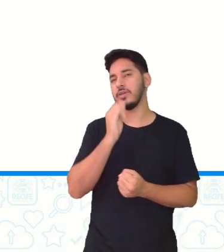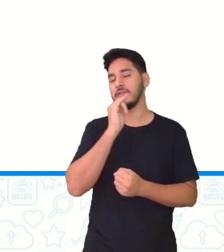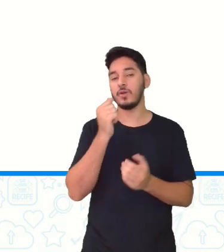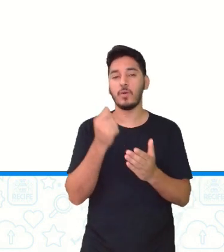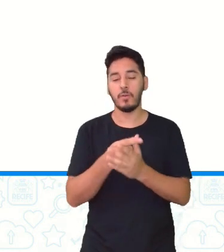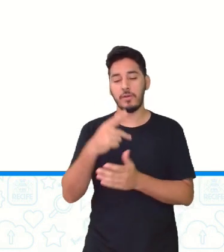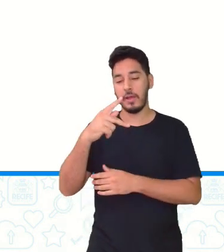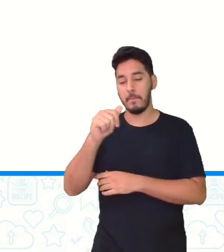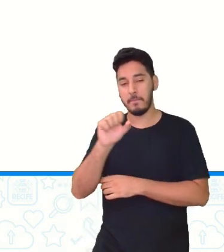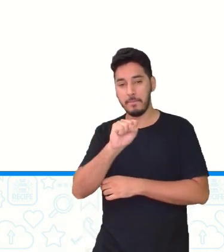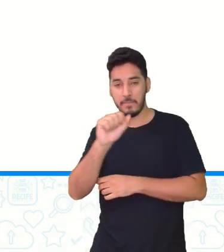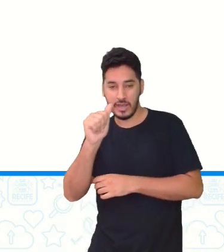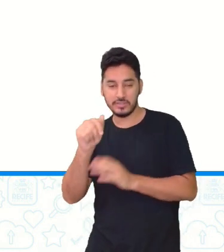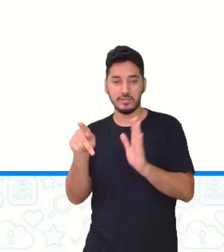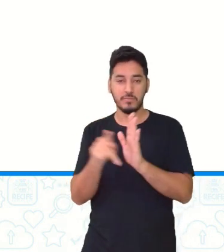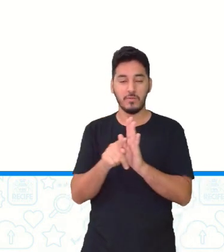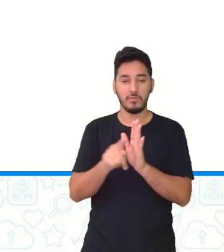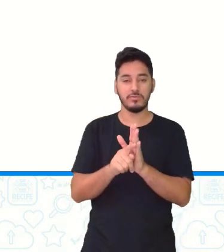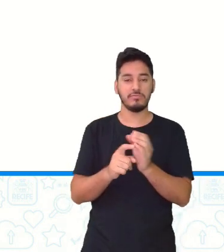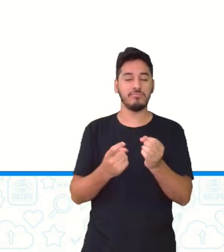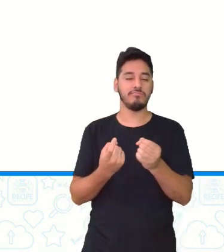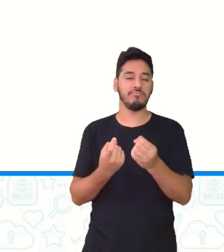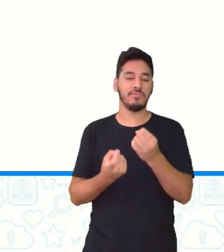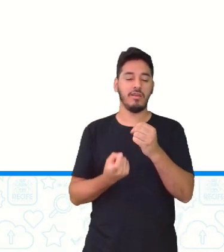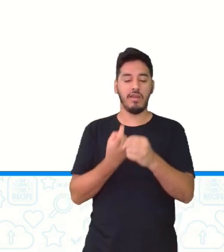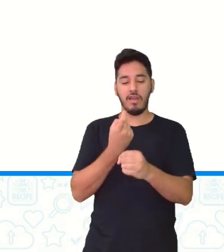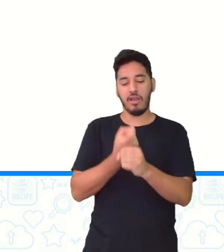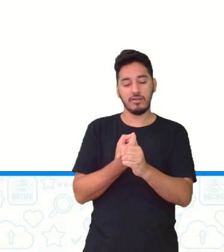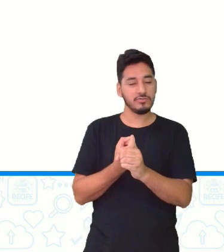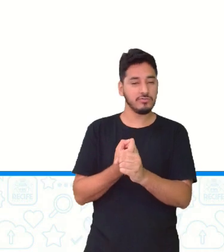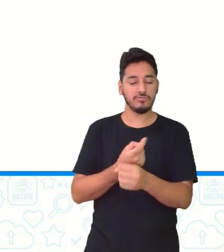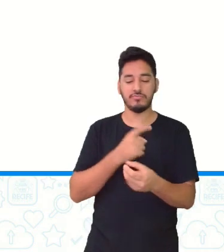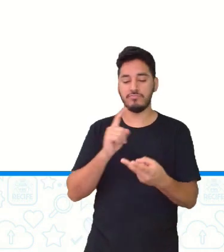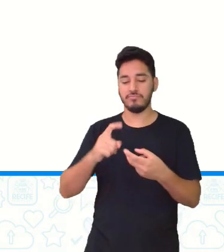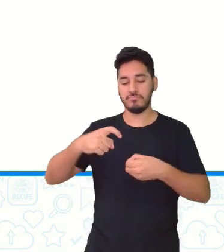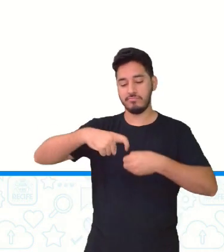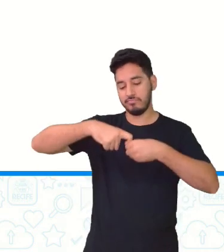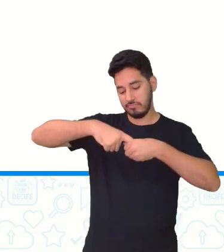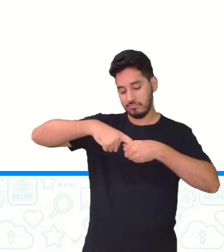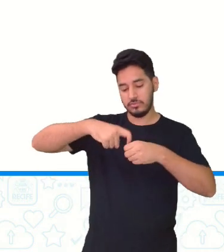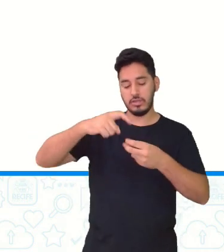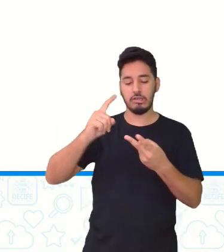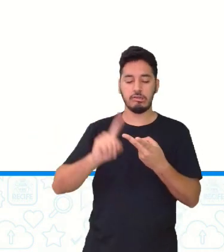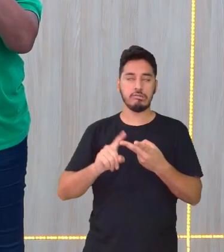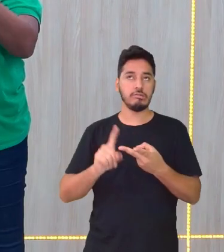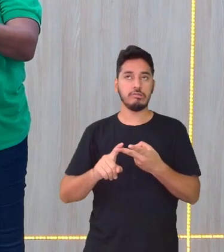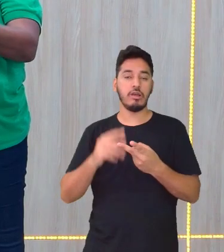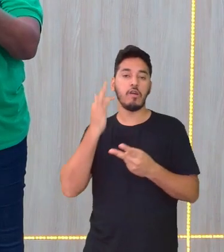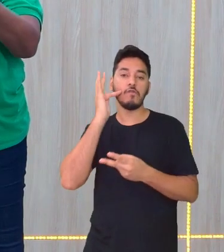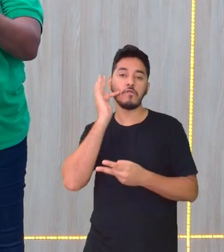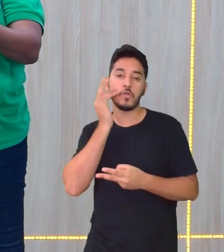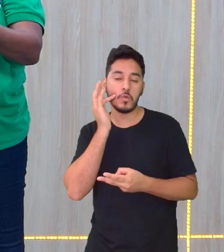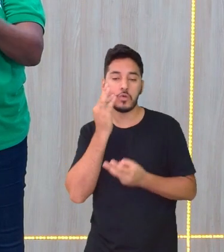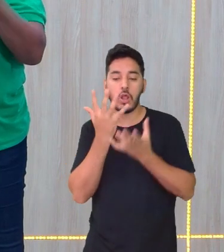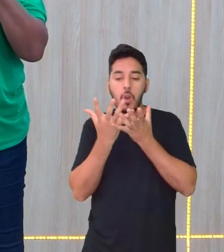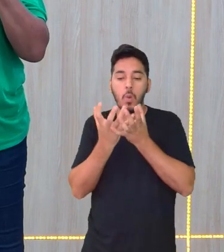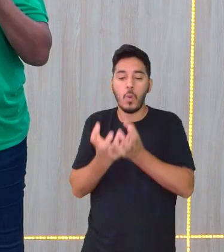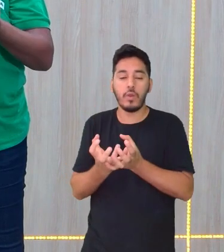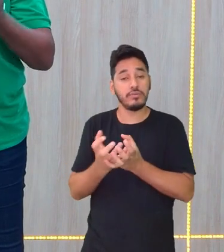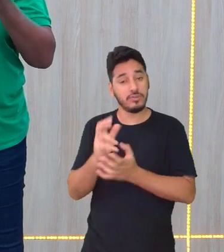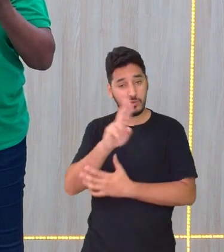exemplo, passa de caju, quando a gente compra frutas desidratadas, a gente está justamente